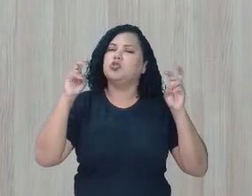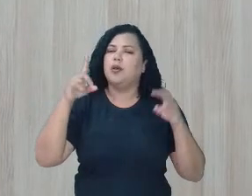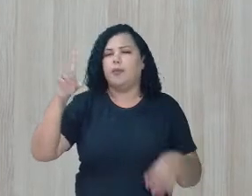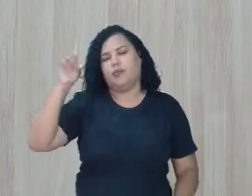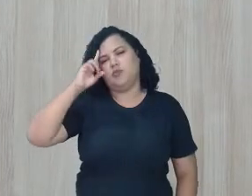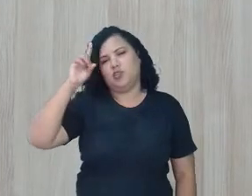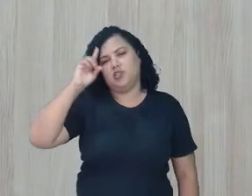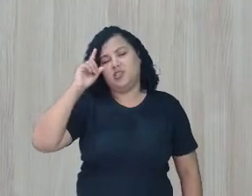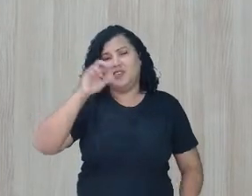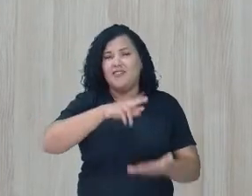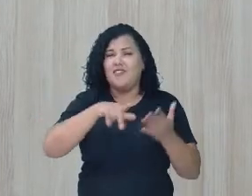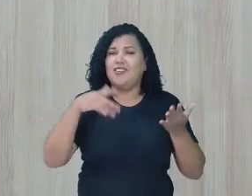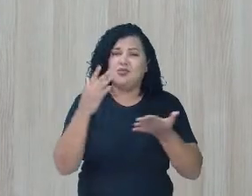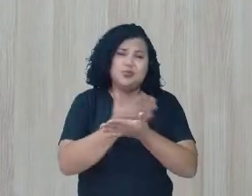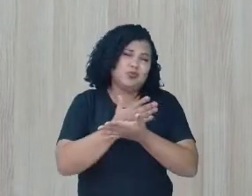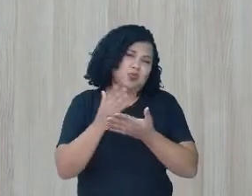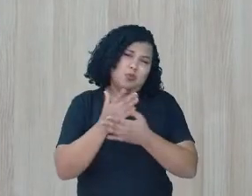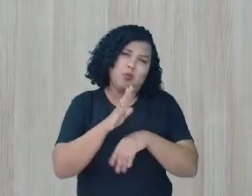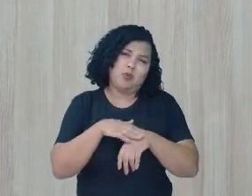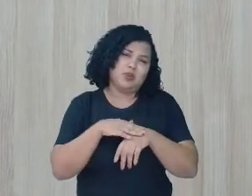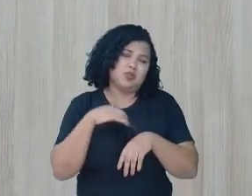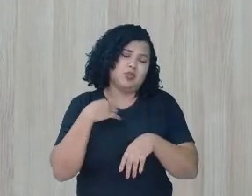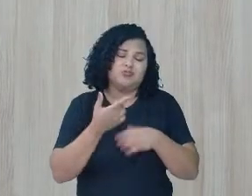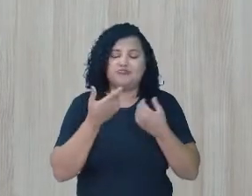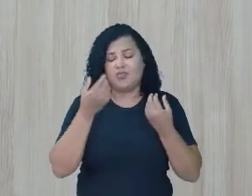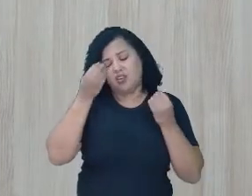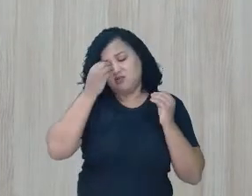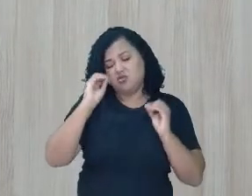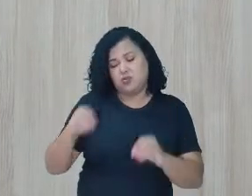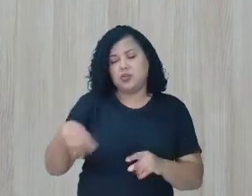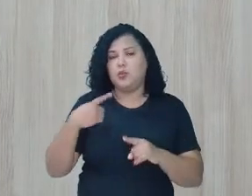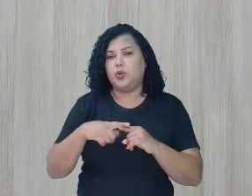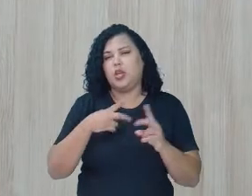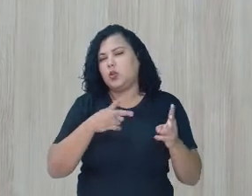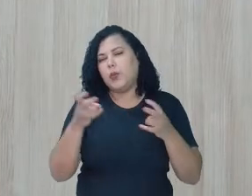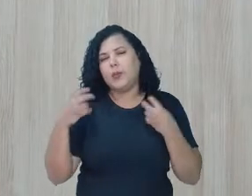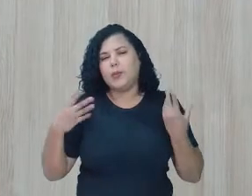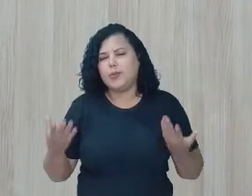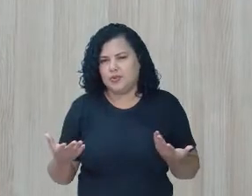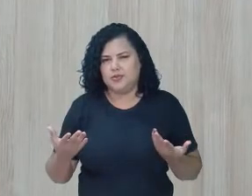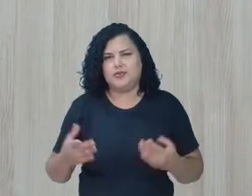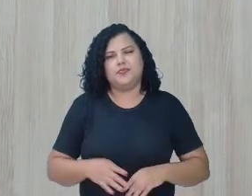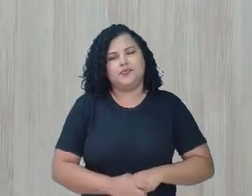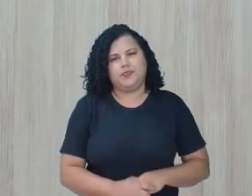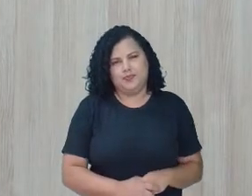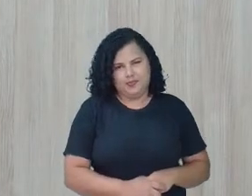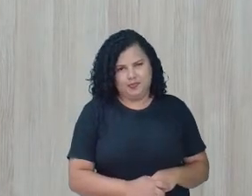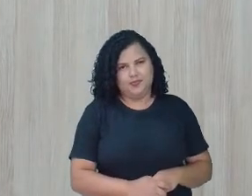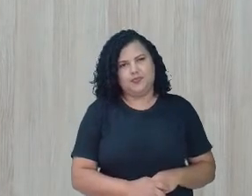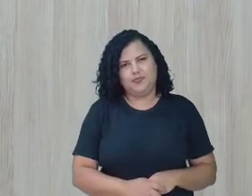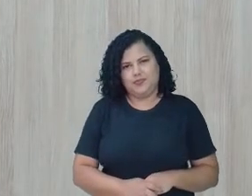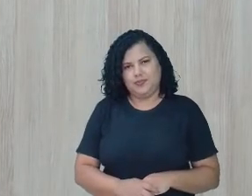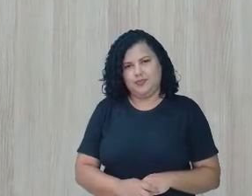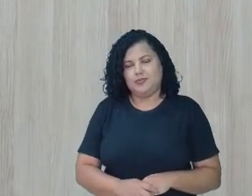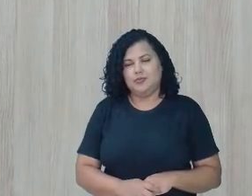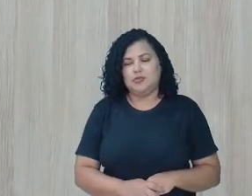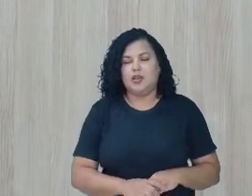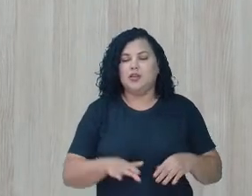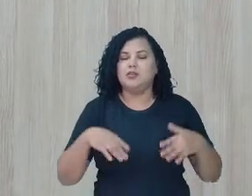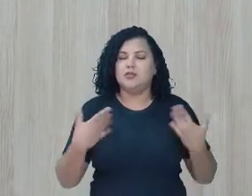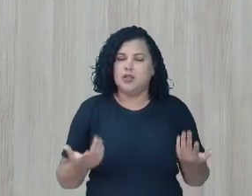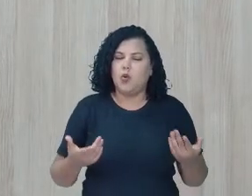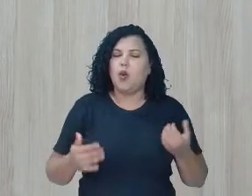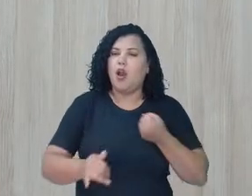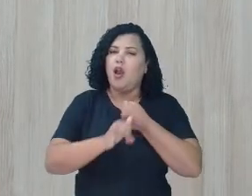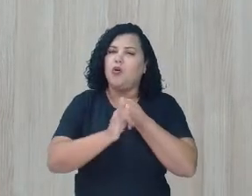que muitas vezes a gente deixa passar porque não percebe, não consegue dar conta de tudo que está ao nosso redor. Então a crônica